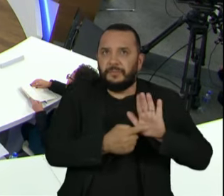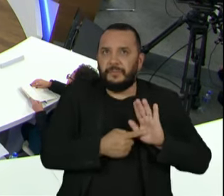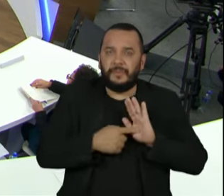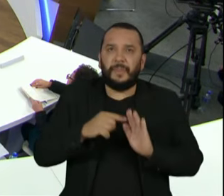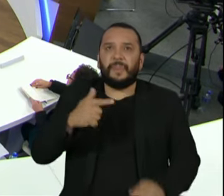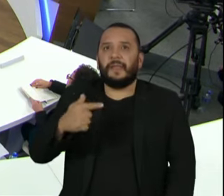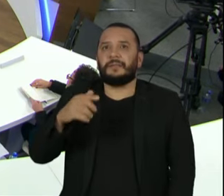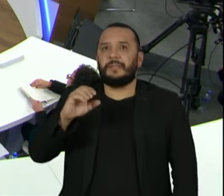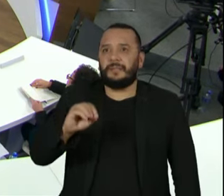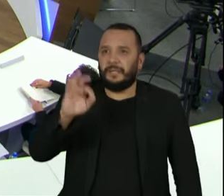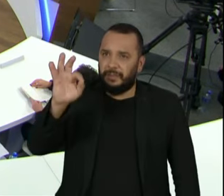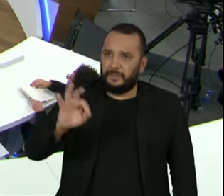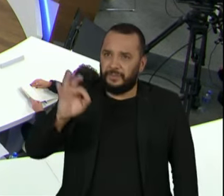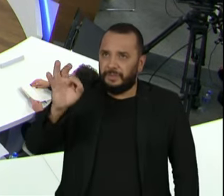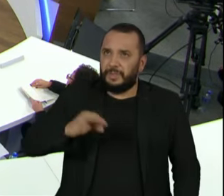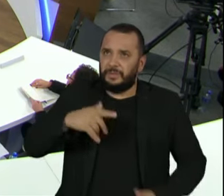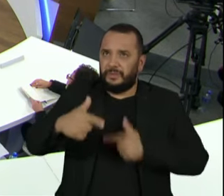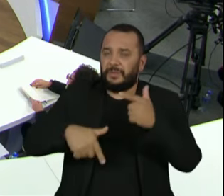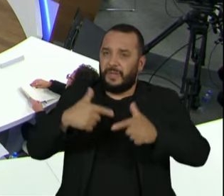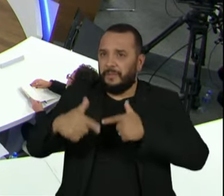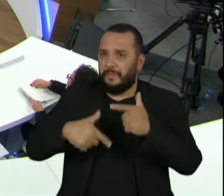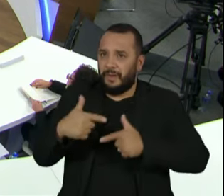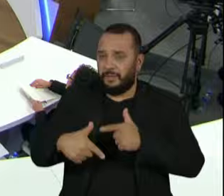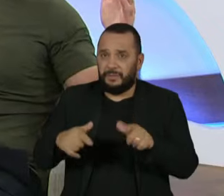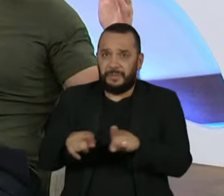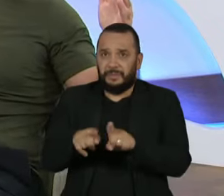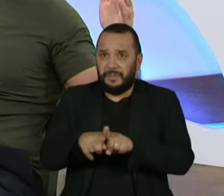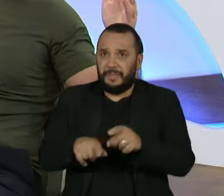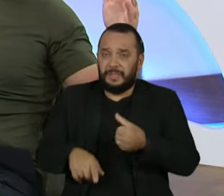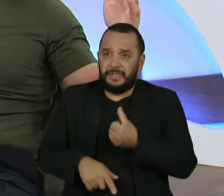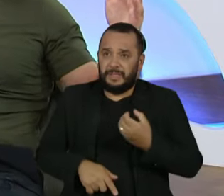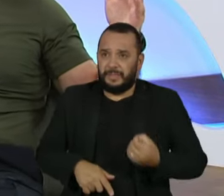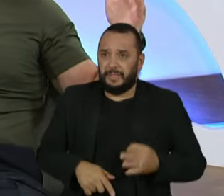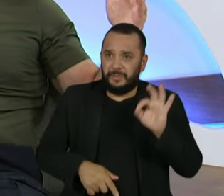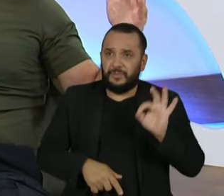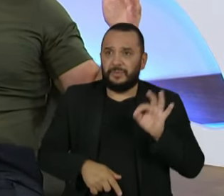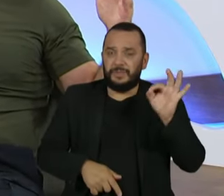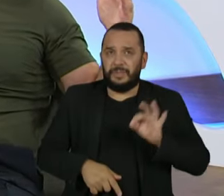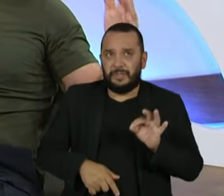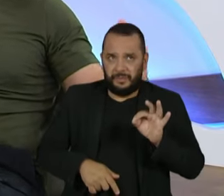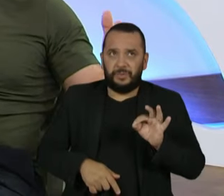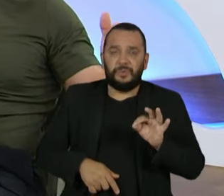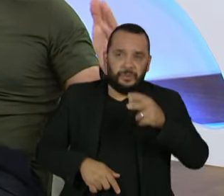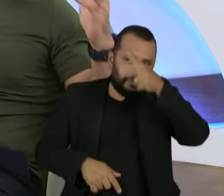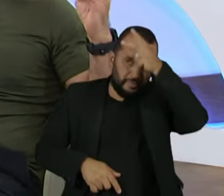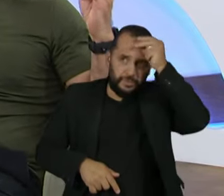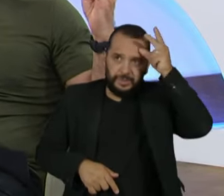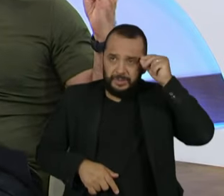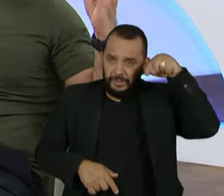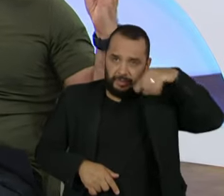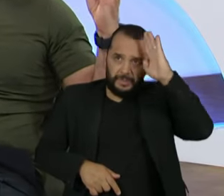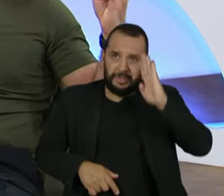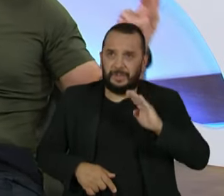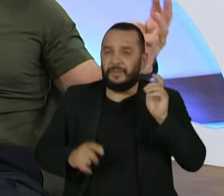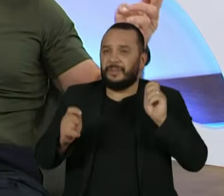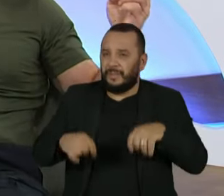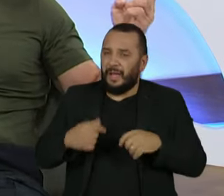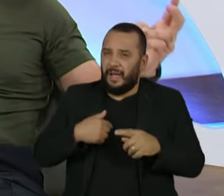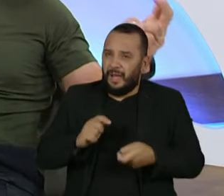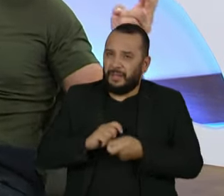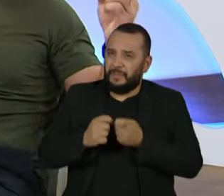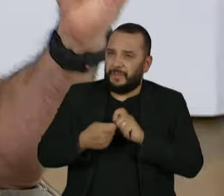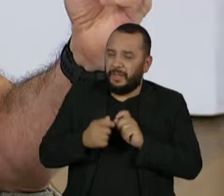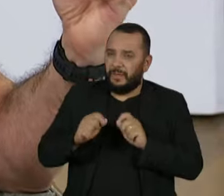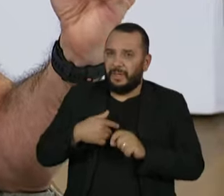70% do Trabalho em 60% dos Municípios brasileiros pode ser redesenhado por uma combinação de